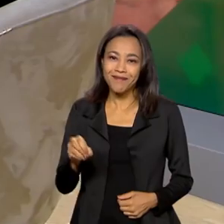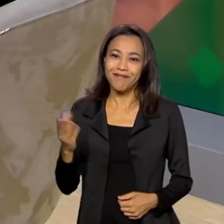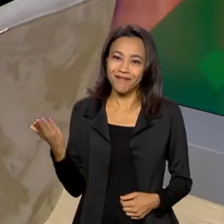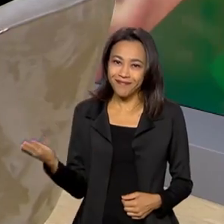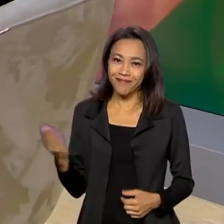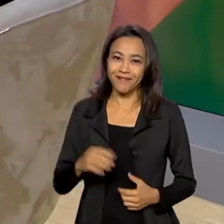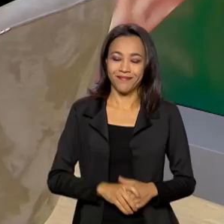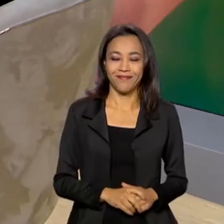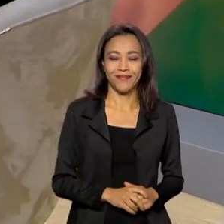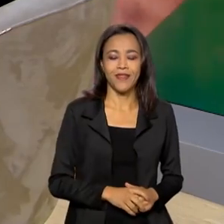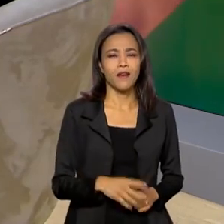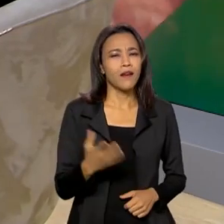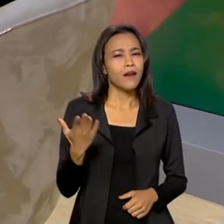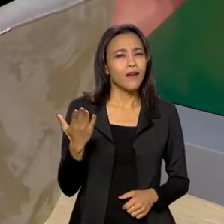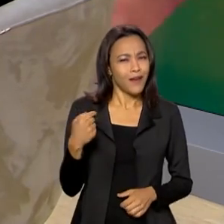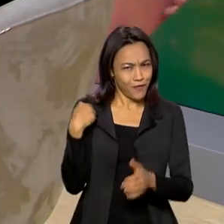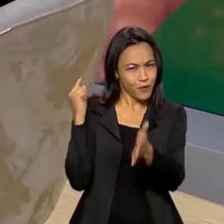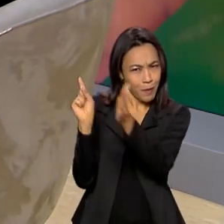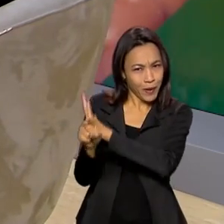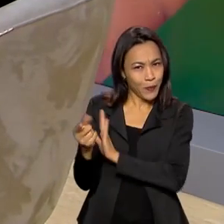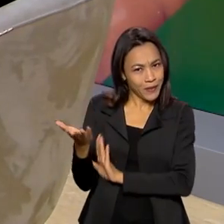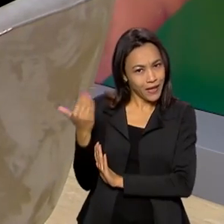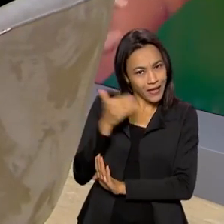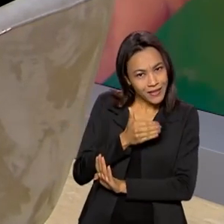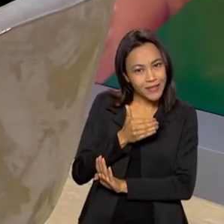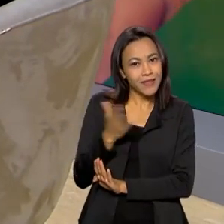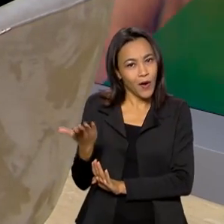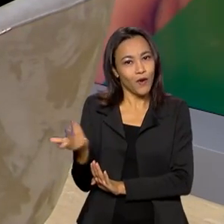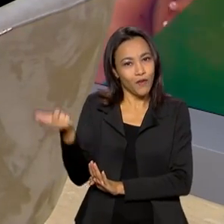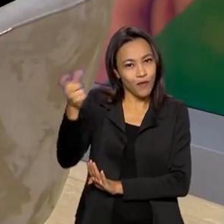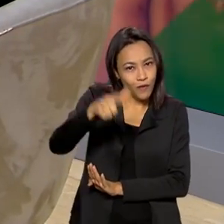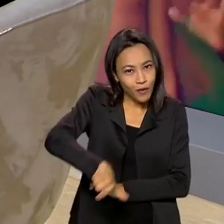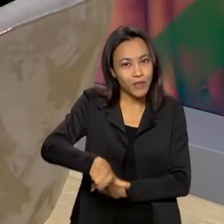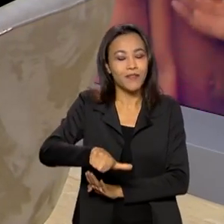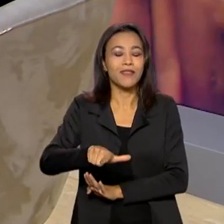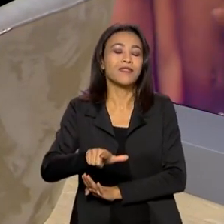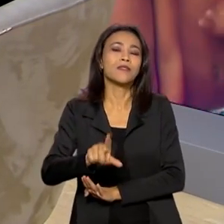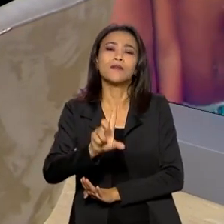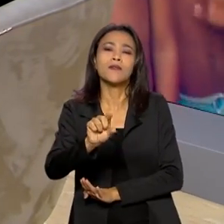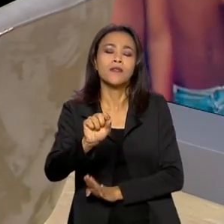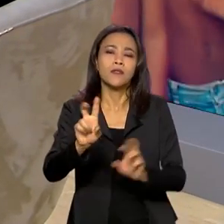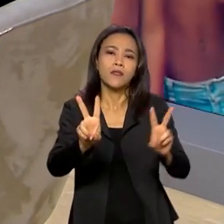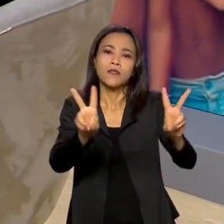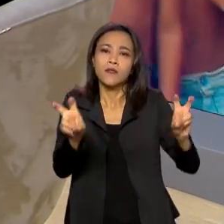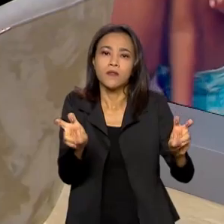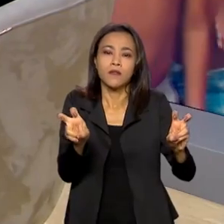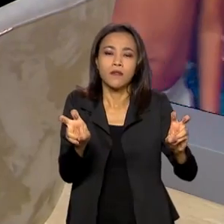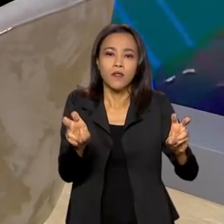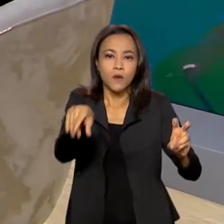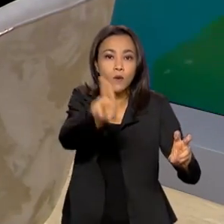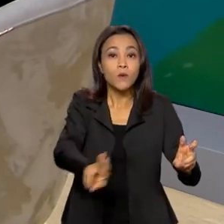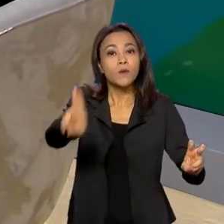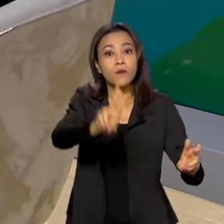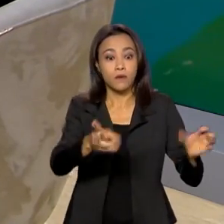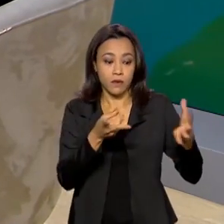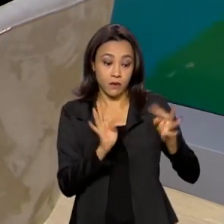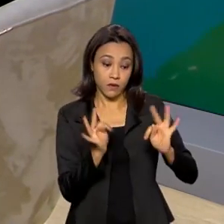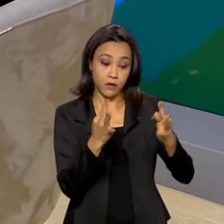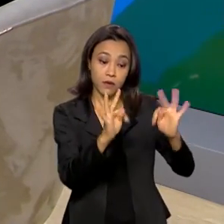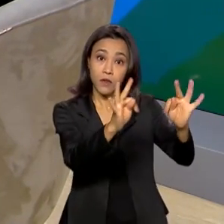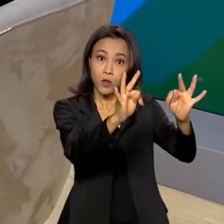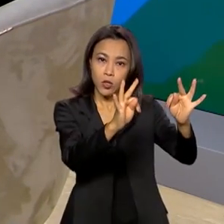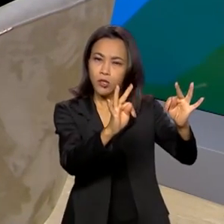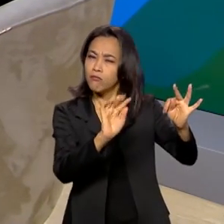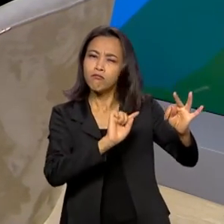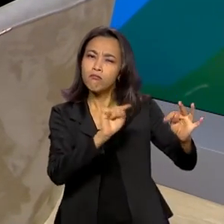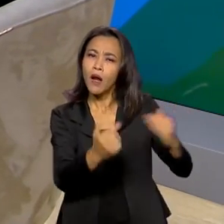deixei aquela pergunta pro senhor no final do primeiro bloco pro senhor retomar agora é que essa questão do uso da tecnologia para fazer essa